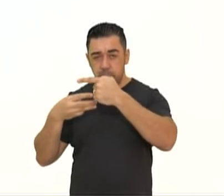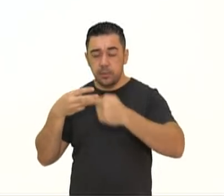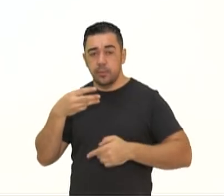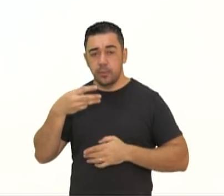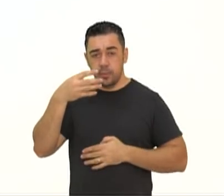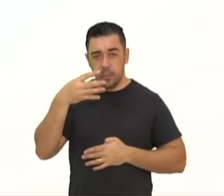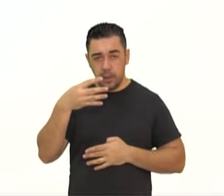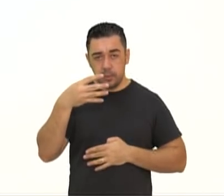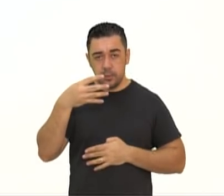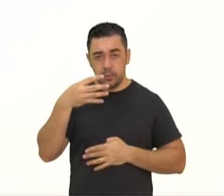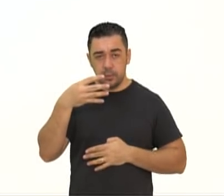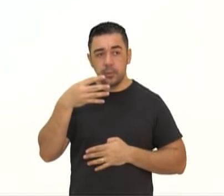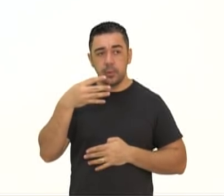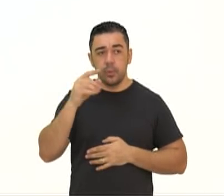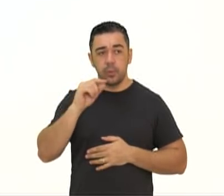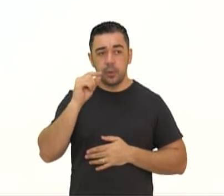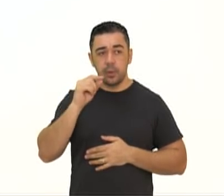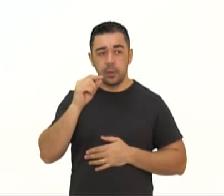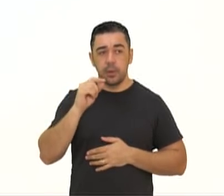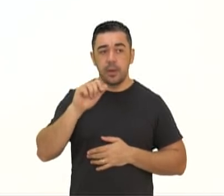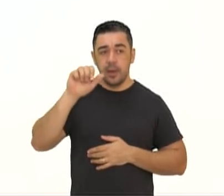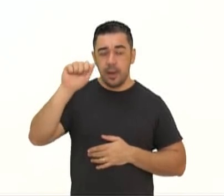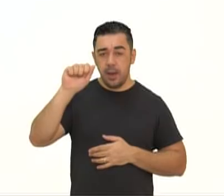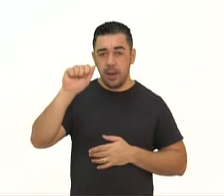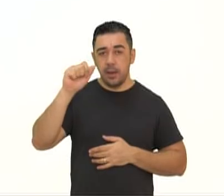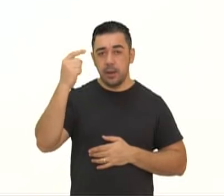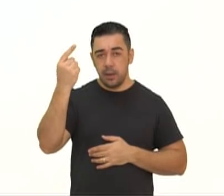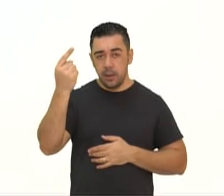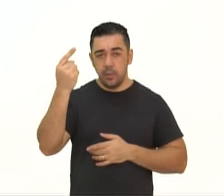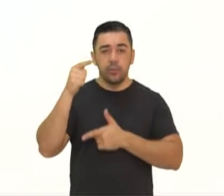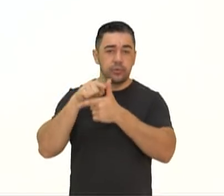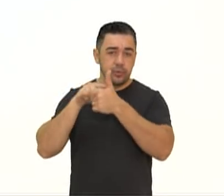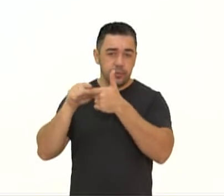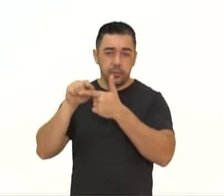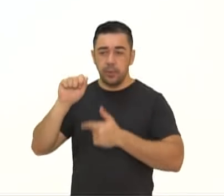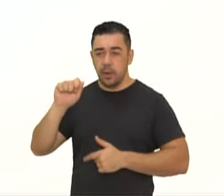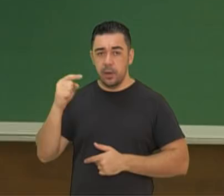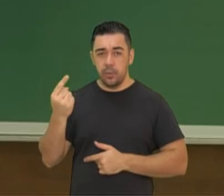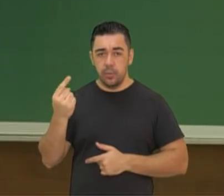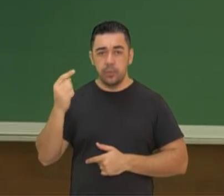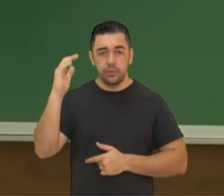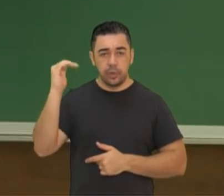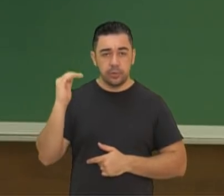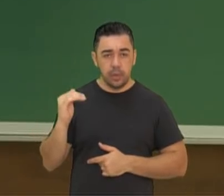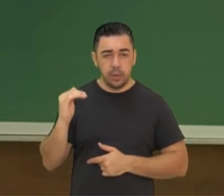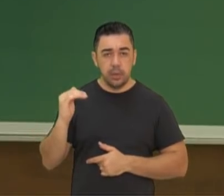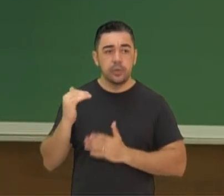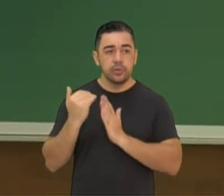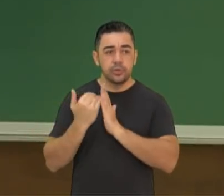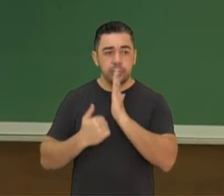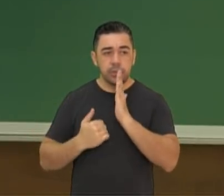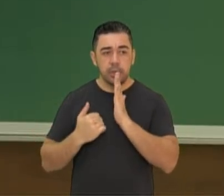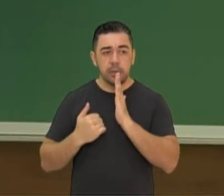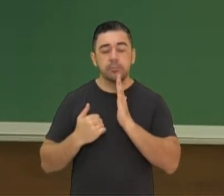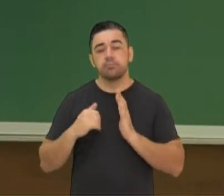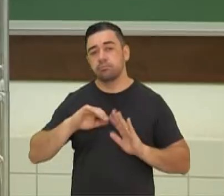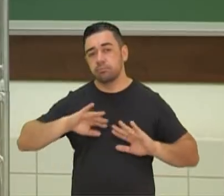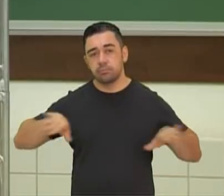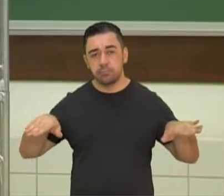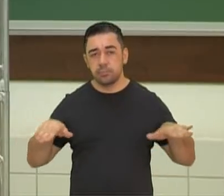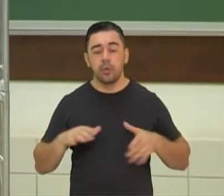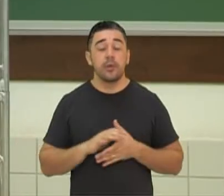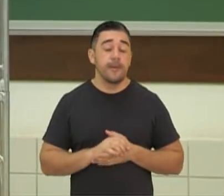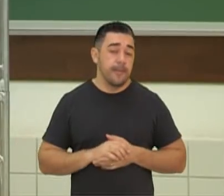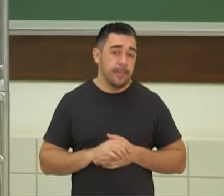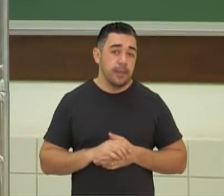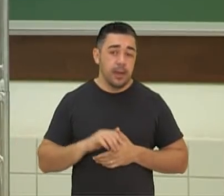quê? Subtraio o expoente. A elevado a 1 dividido por a elevado a 1, 1 menos 1, a elevado a 0. E nós já conversamos antes